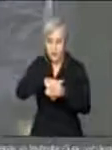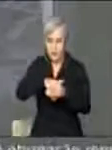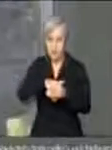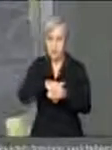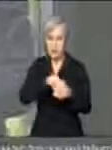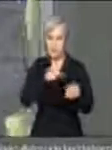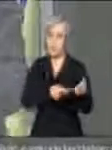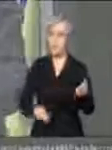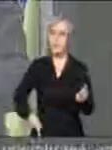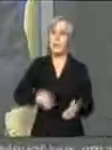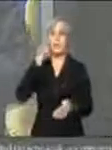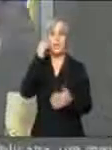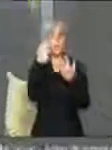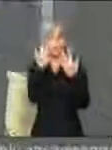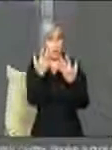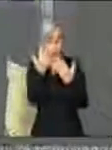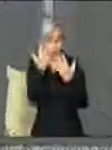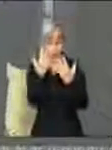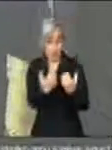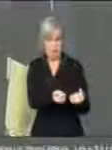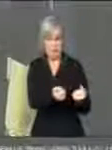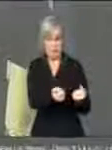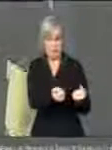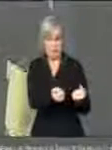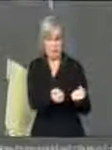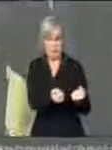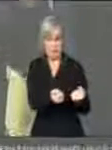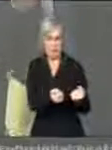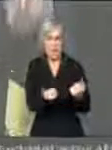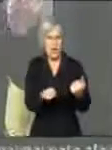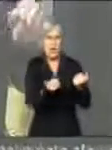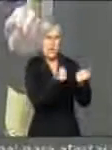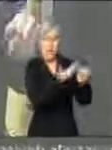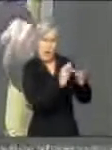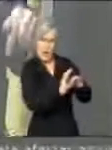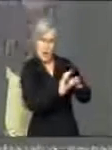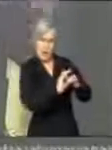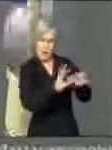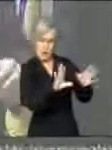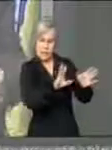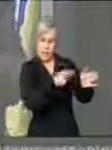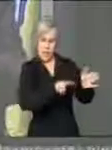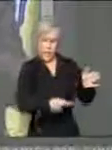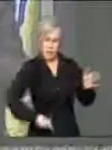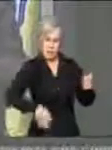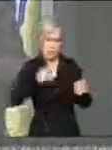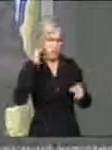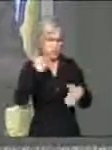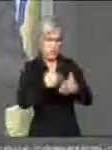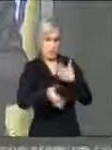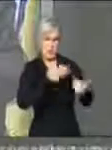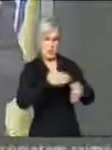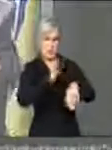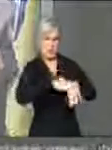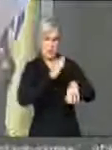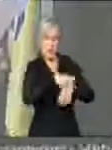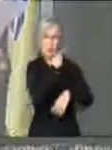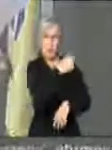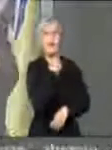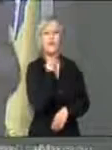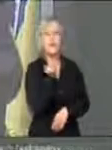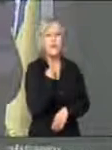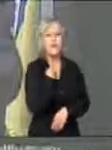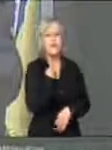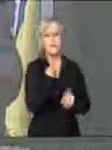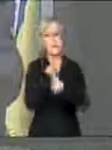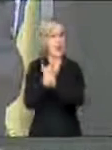recebidos por Dilma Rousseff não lhe autorizam a fazer o que bem entender. E, aliás,